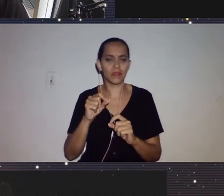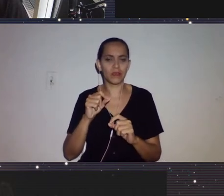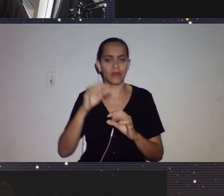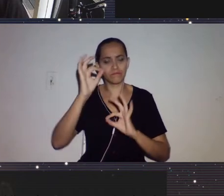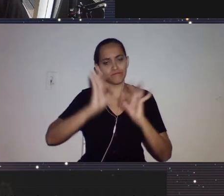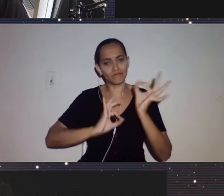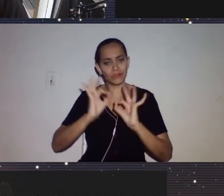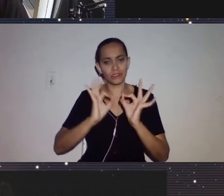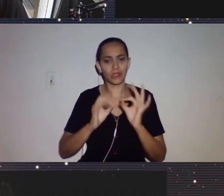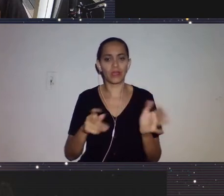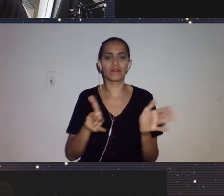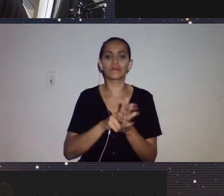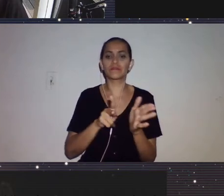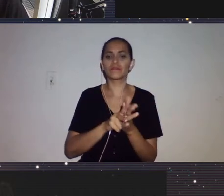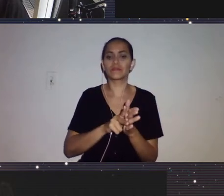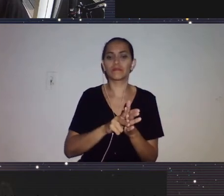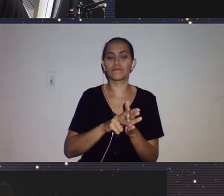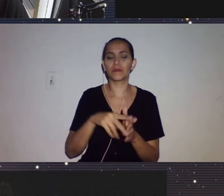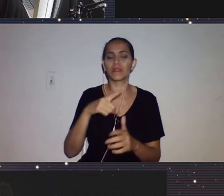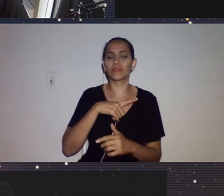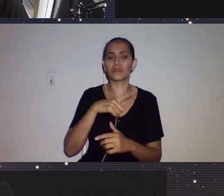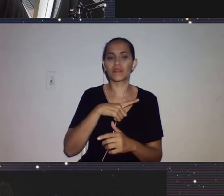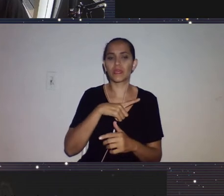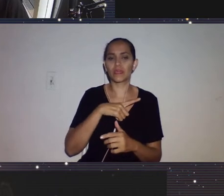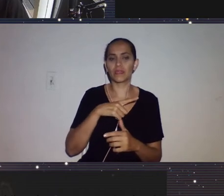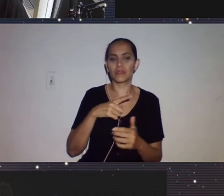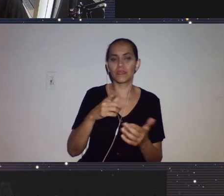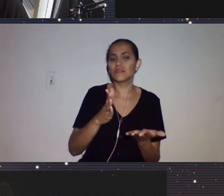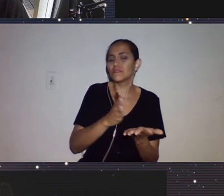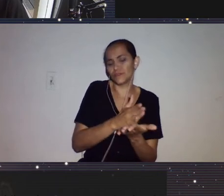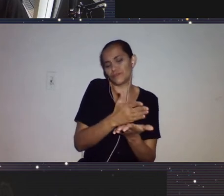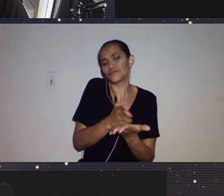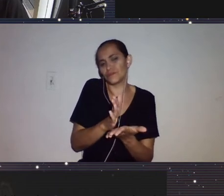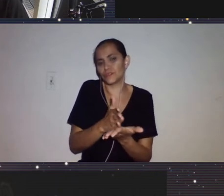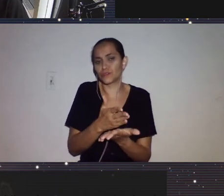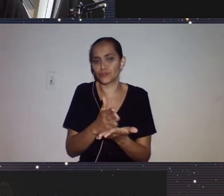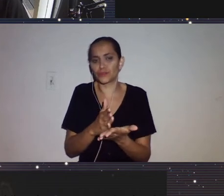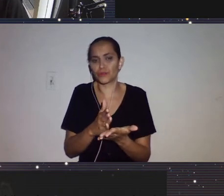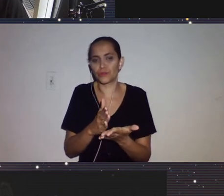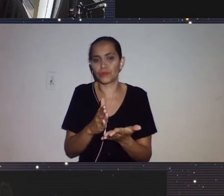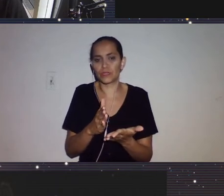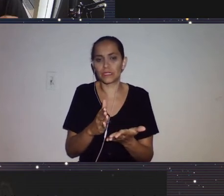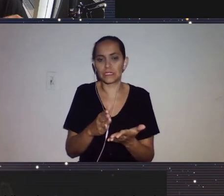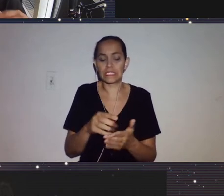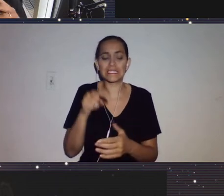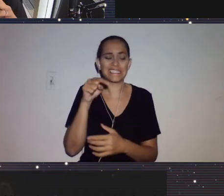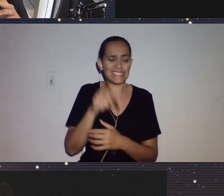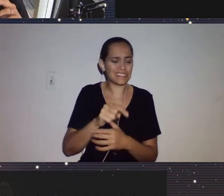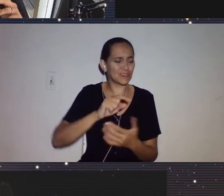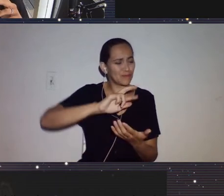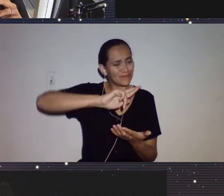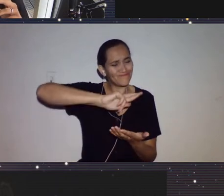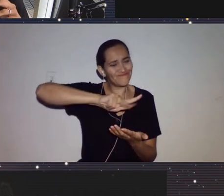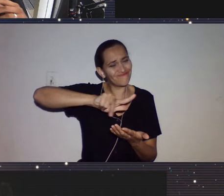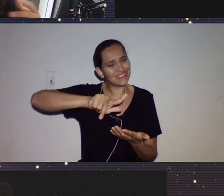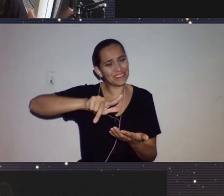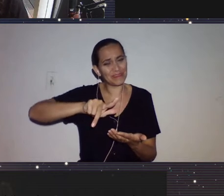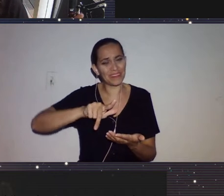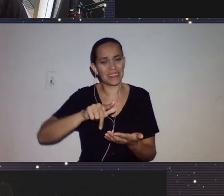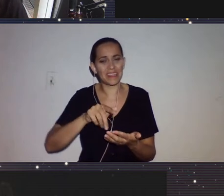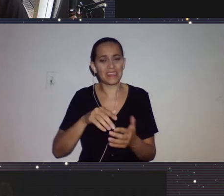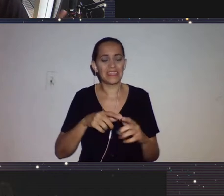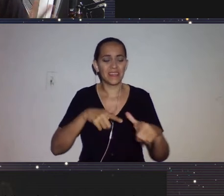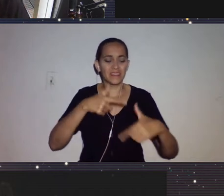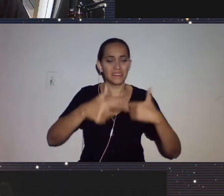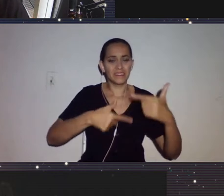Além disso, também a gente trabalha muito com experimentos. Eu acho que essa poderia até ser uma das maiores diferenças, eu acho, de trabalhar com